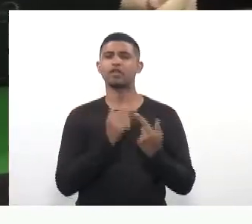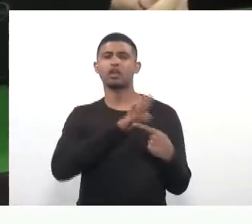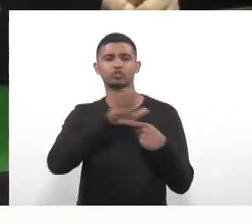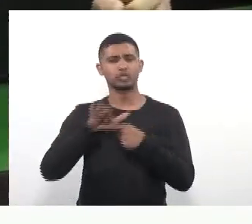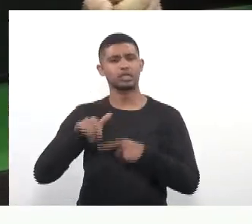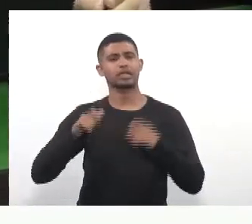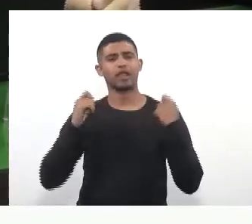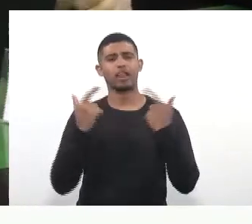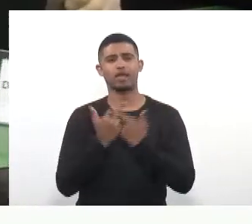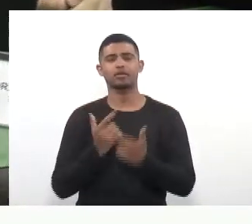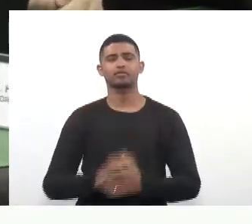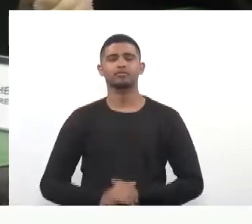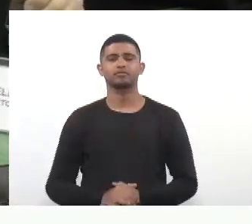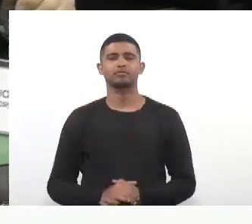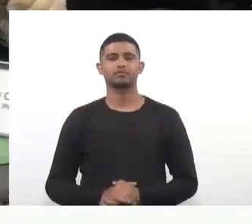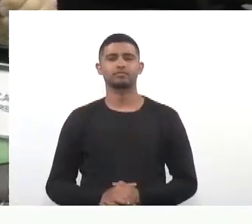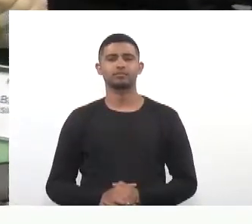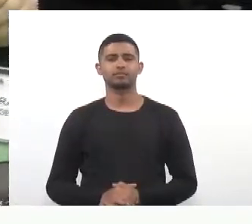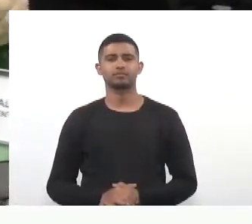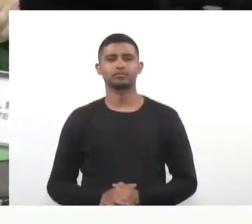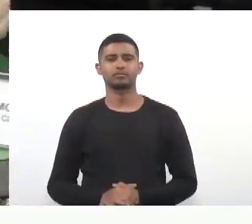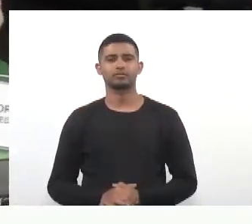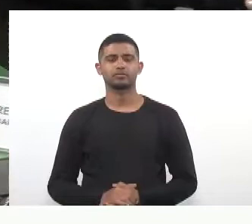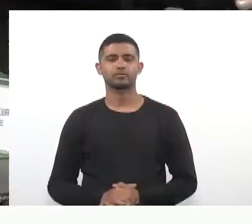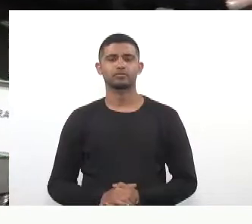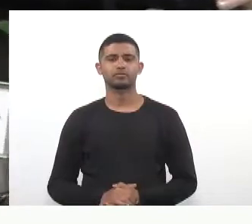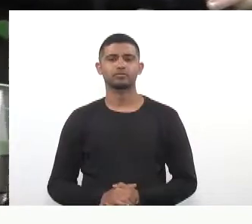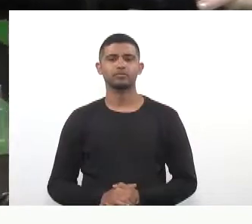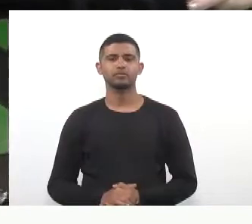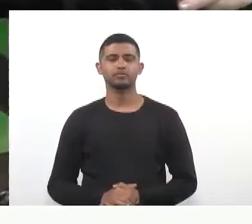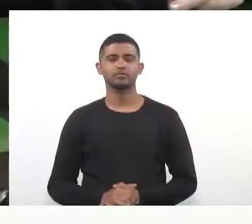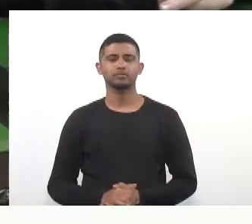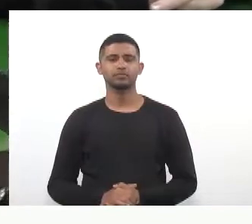casa. De start,